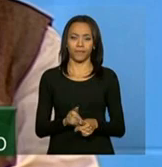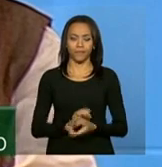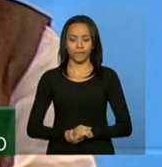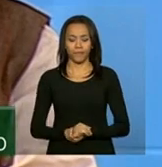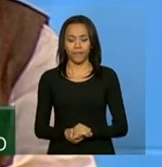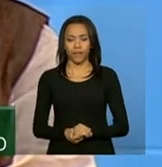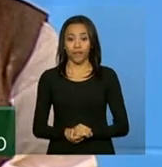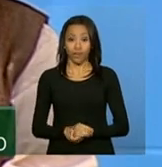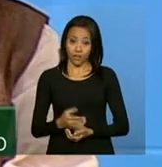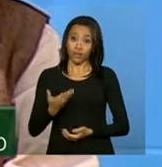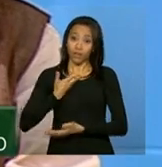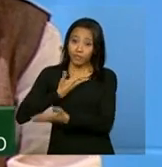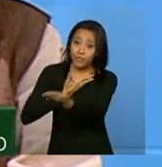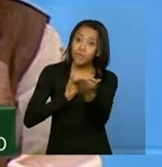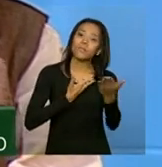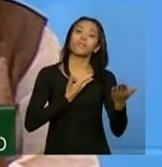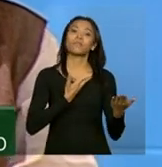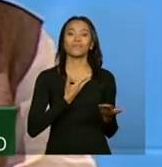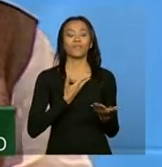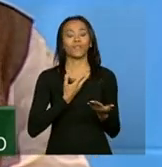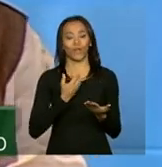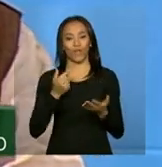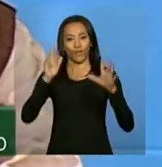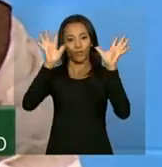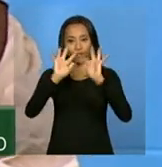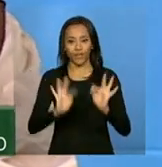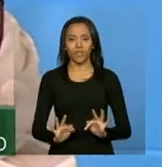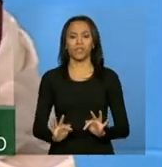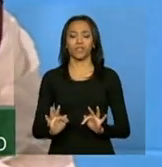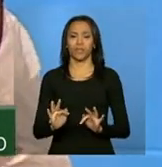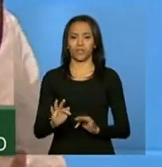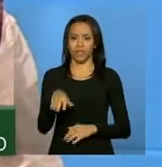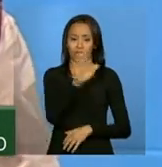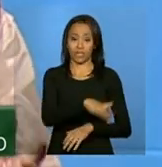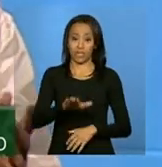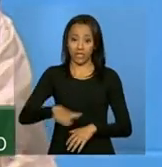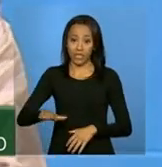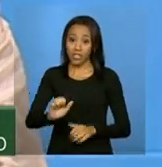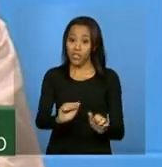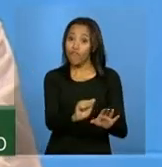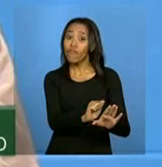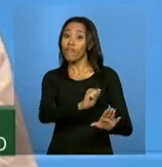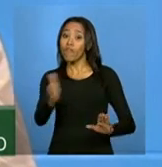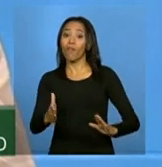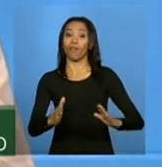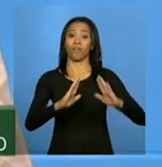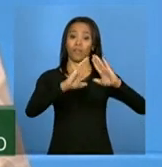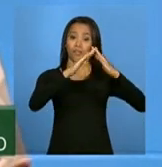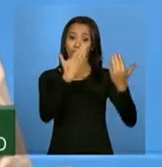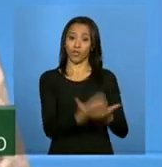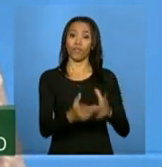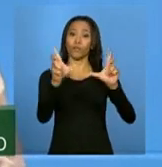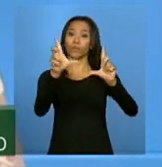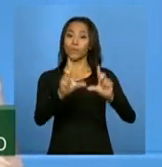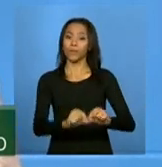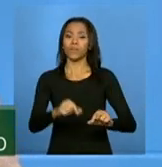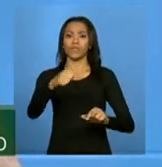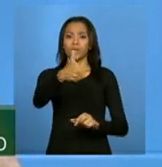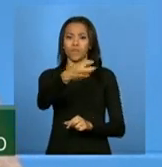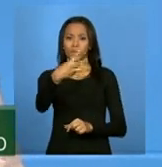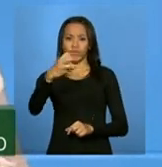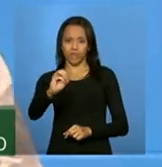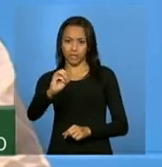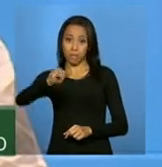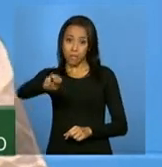Caros amigos, também estou feliz porque o número de crianças fora das escolas também foi reduzido de 130 milhões